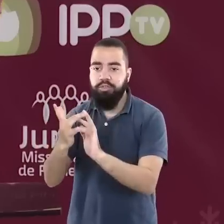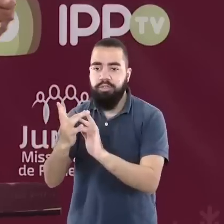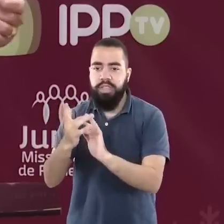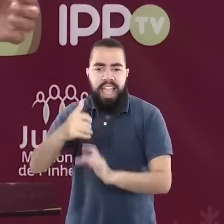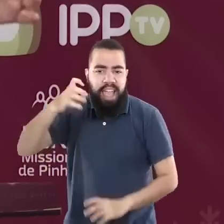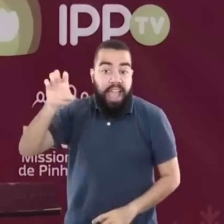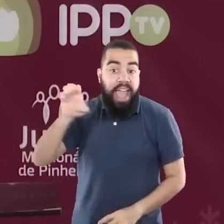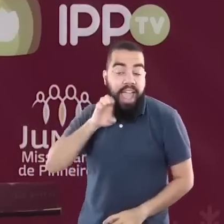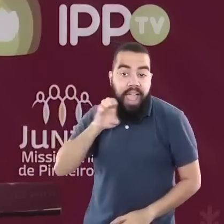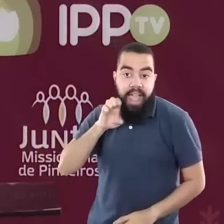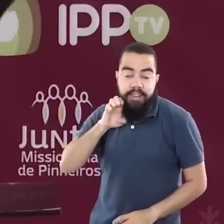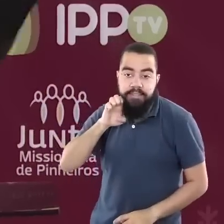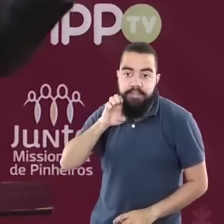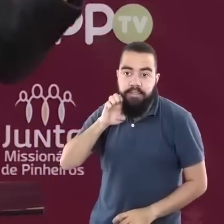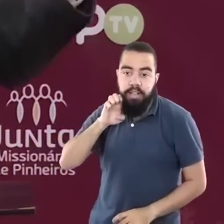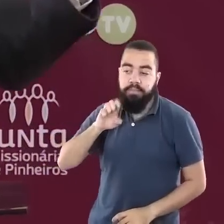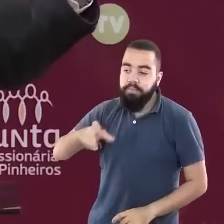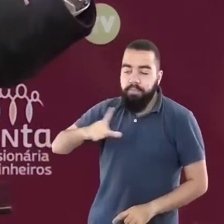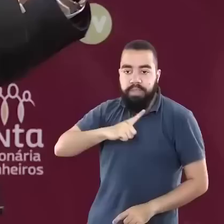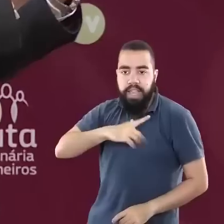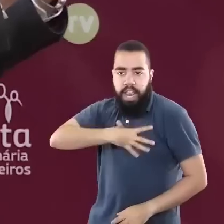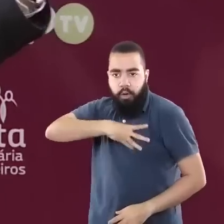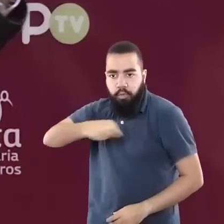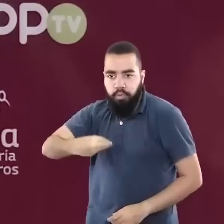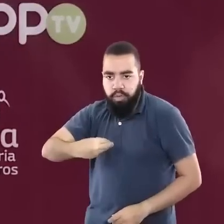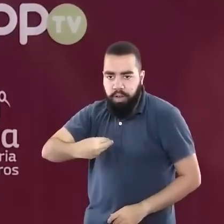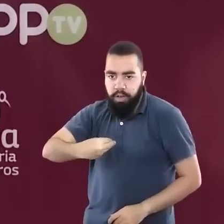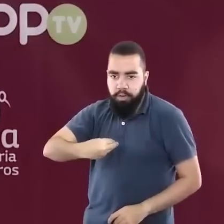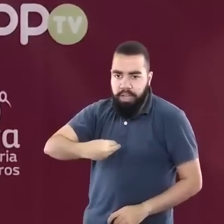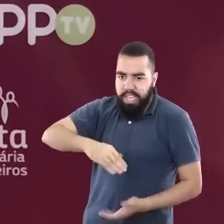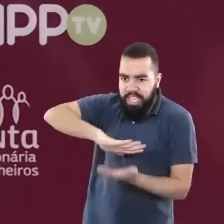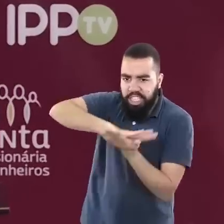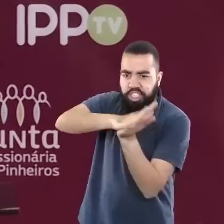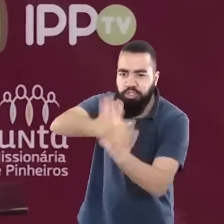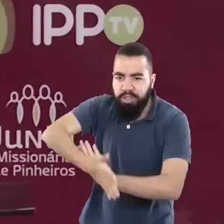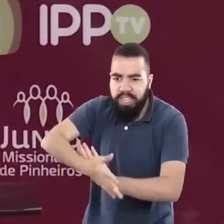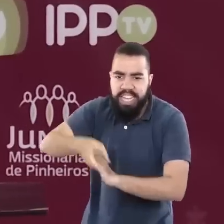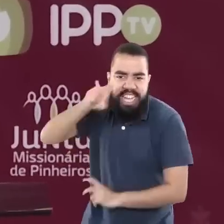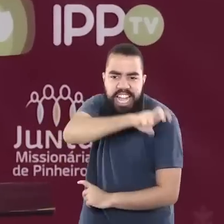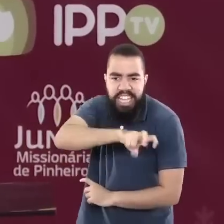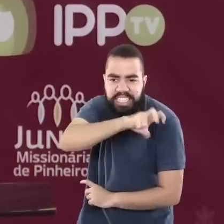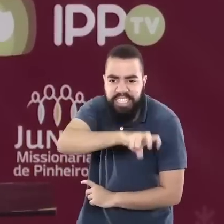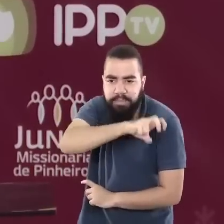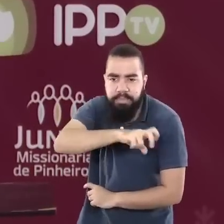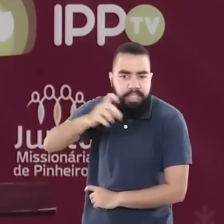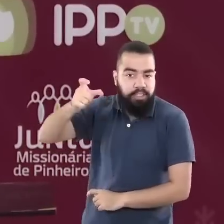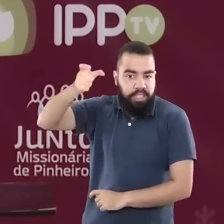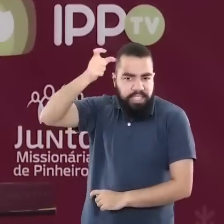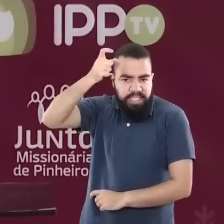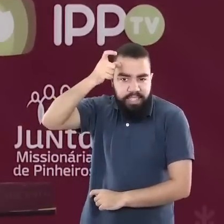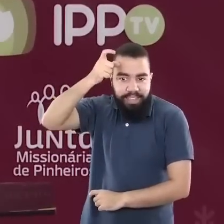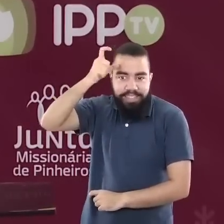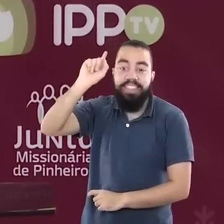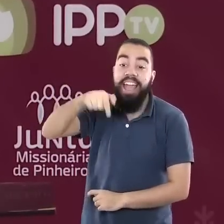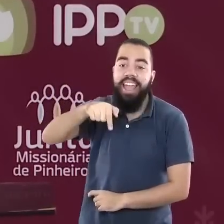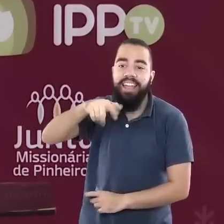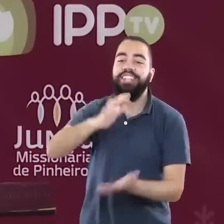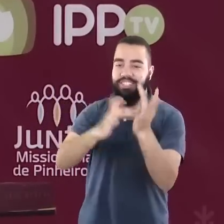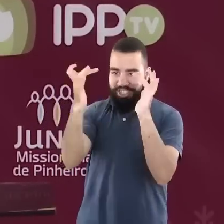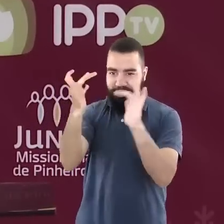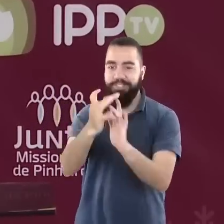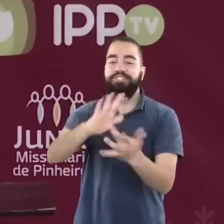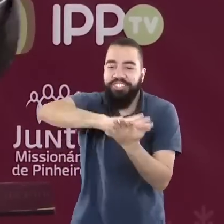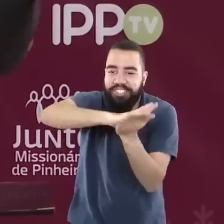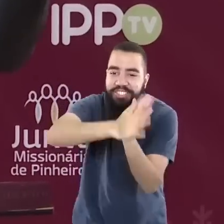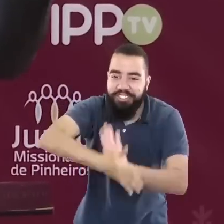da serpente ele é o descendente de Abraão de onde suscita uma descendência tão numerosa como as areias